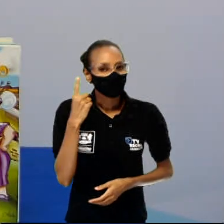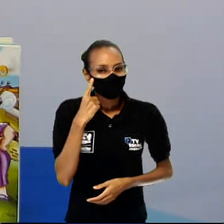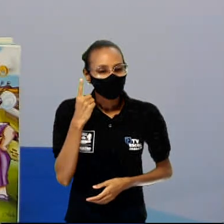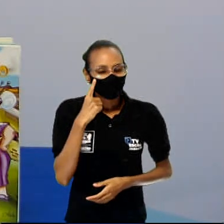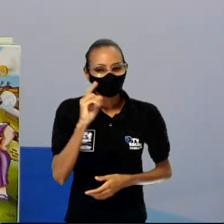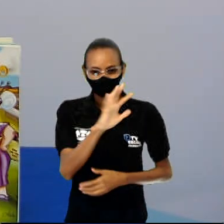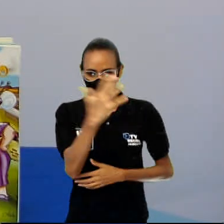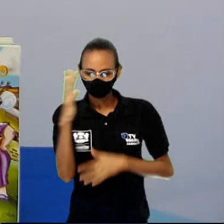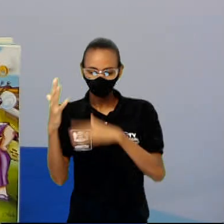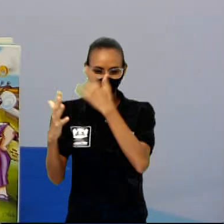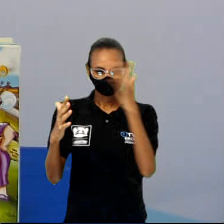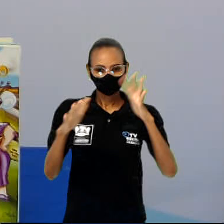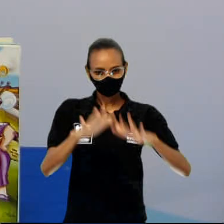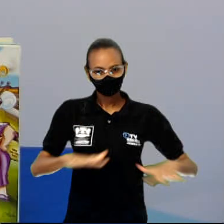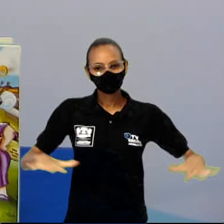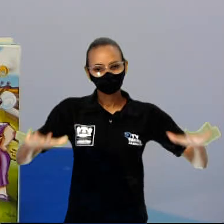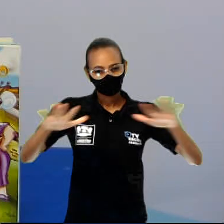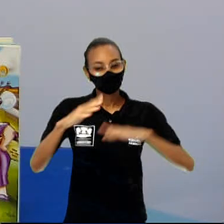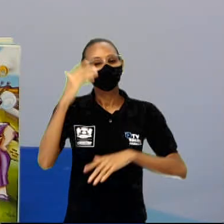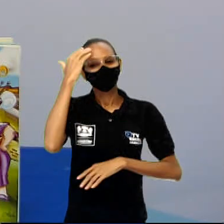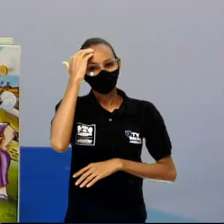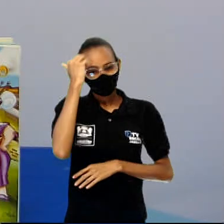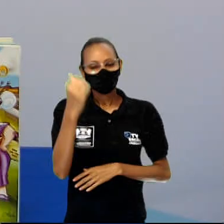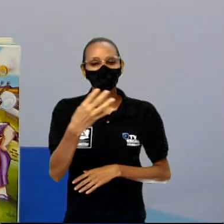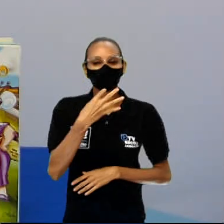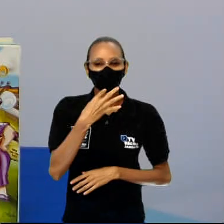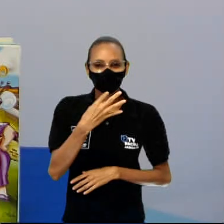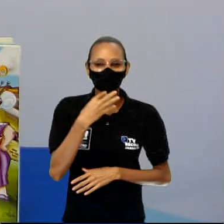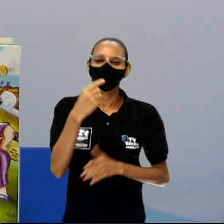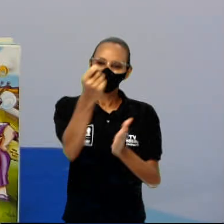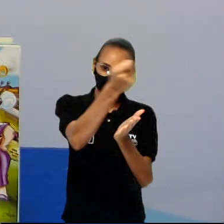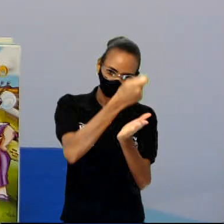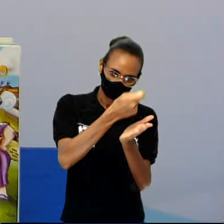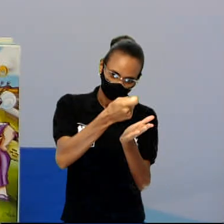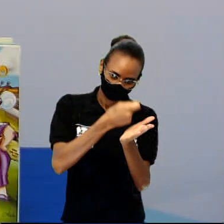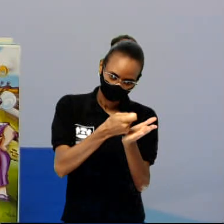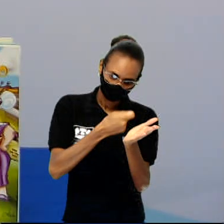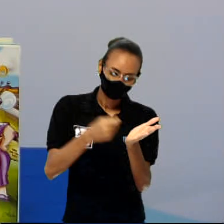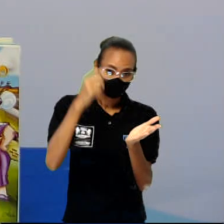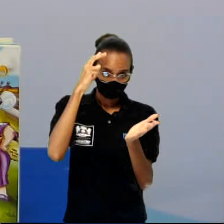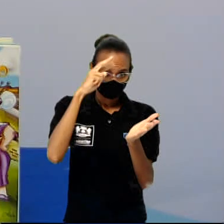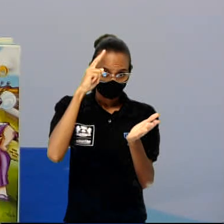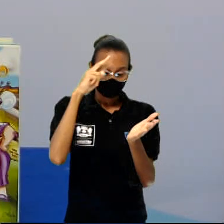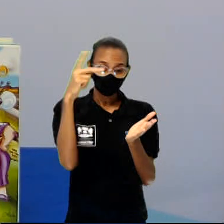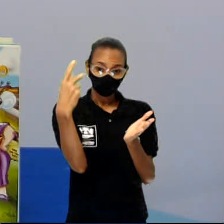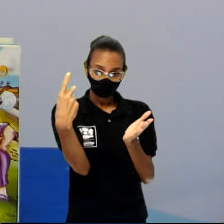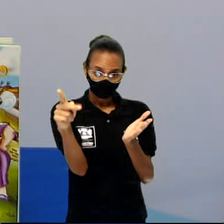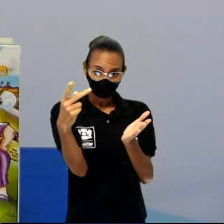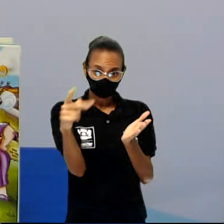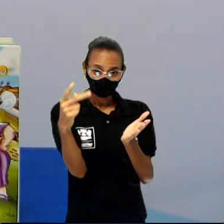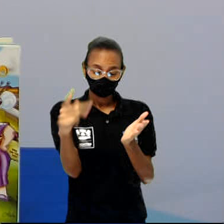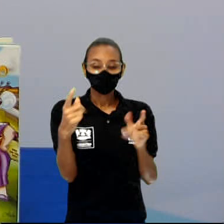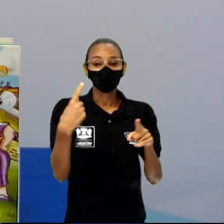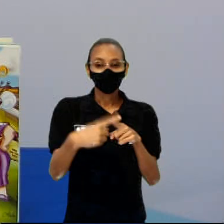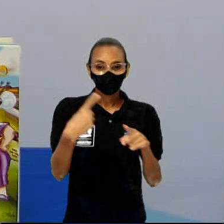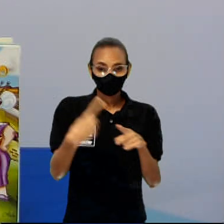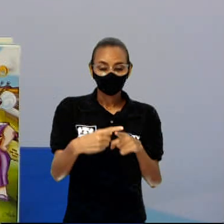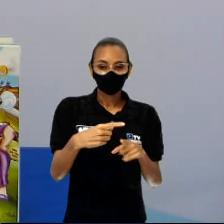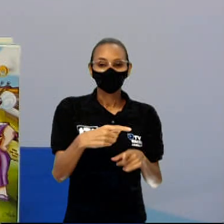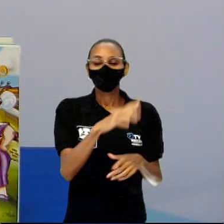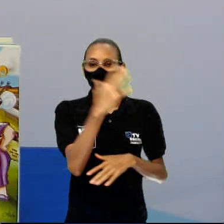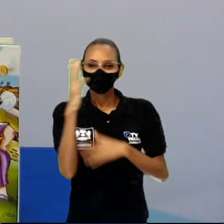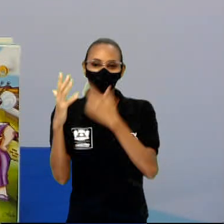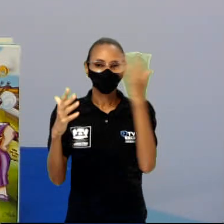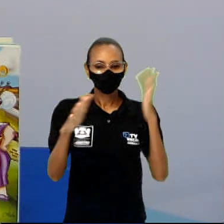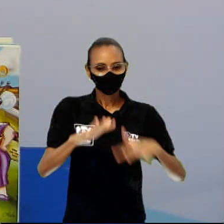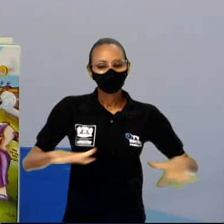vocês estão sabendo um monte de coisa sobre a natureza, para escrever as histórias de vocês, é sempre bom lembrar que a natureza precisa do